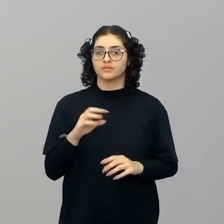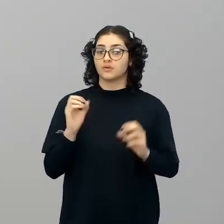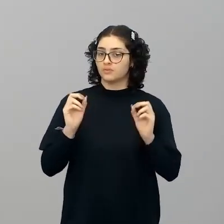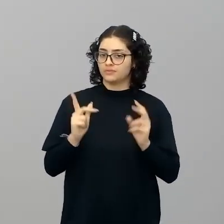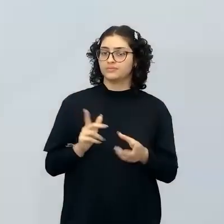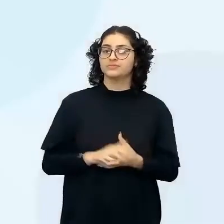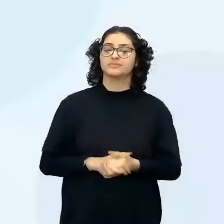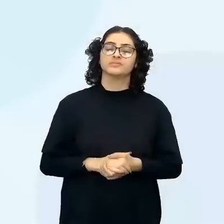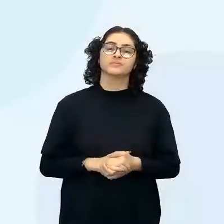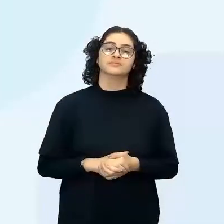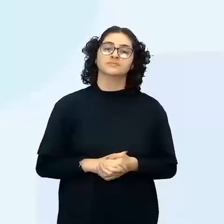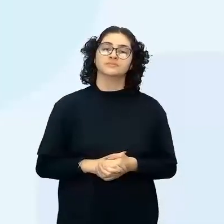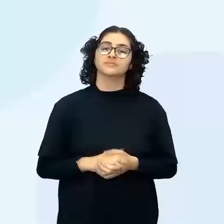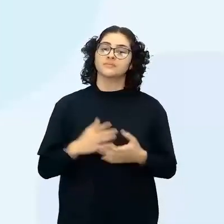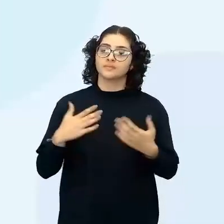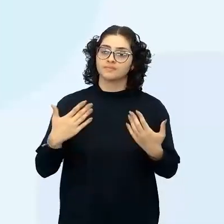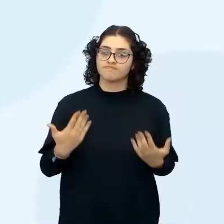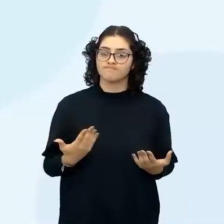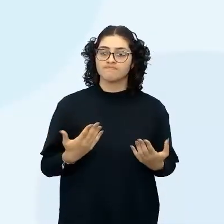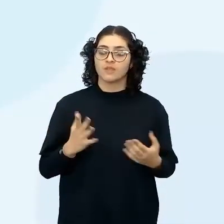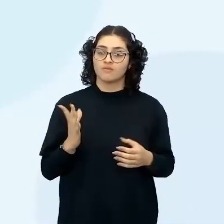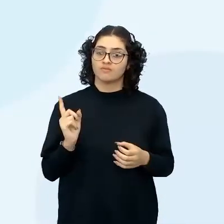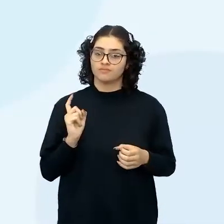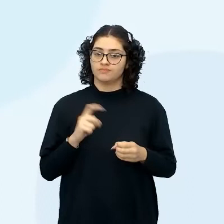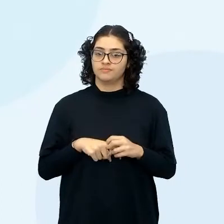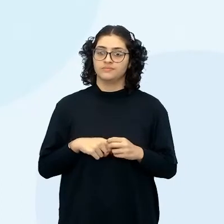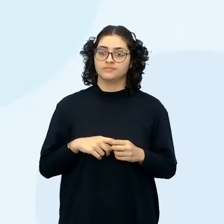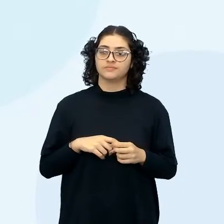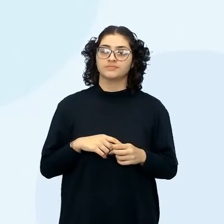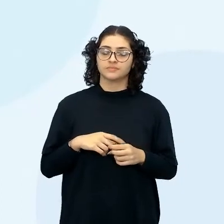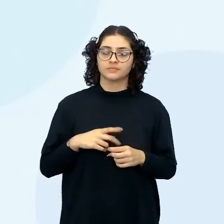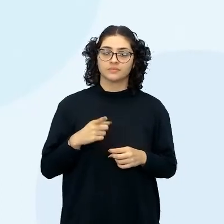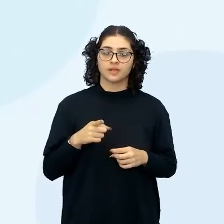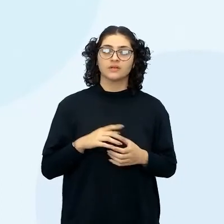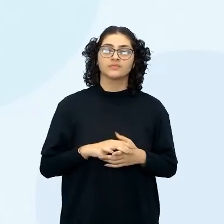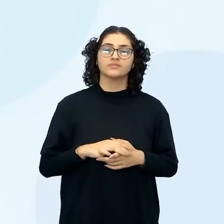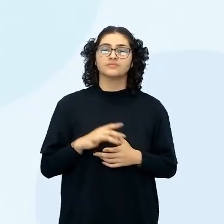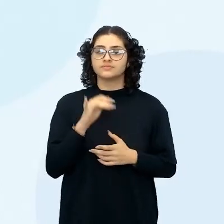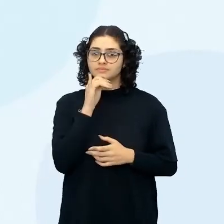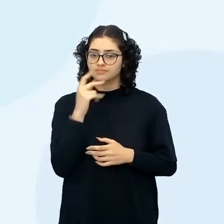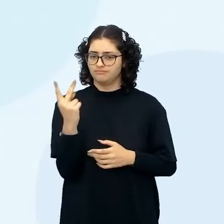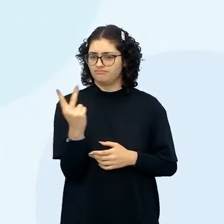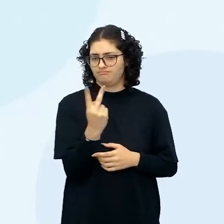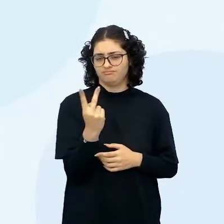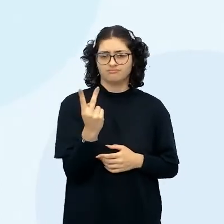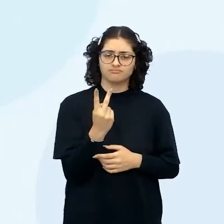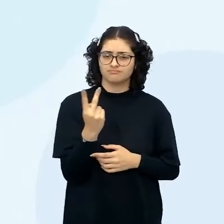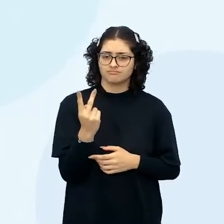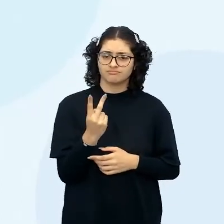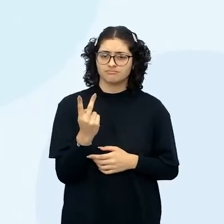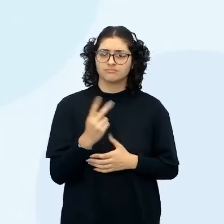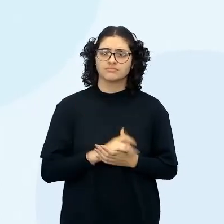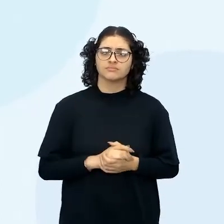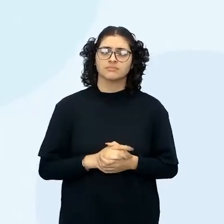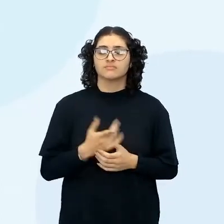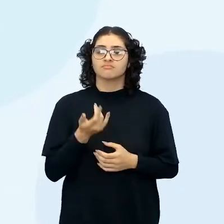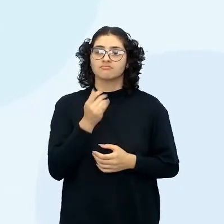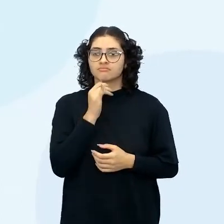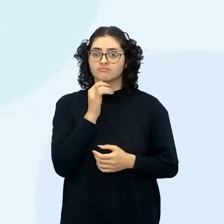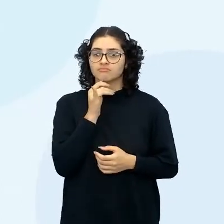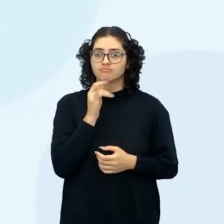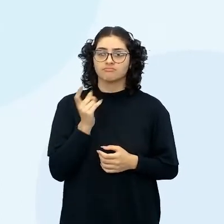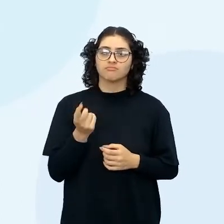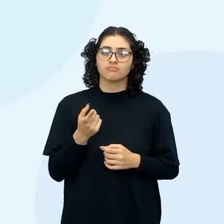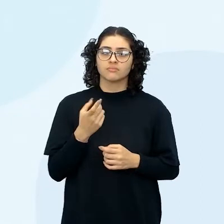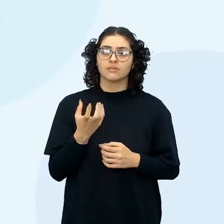ok? A partir daí, vamos retomar ali o nosso casal. Imagine que esse casal, então, né, resolvam